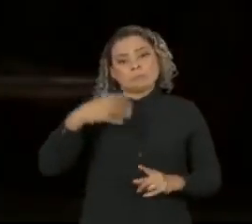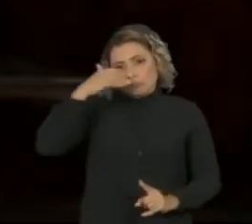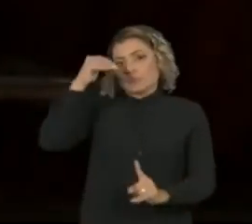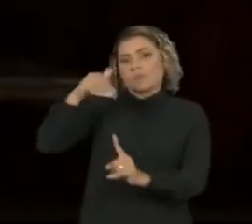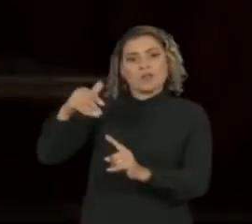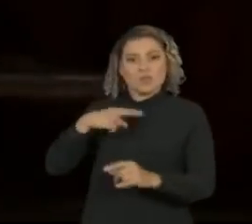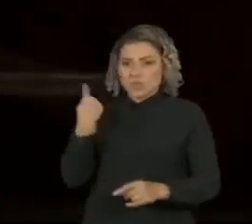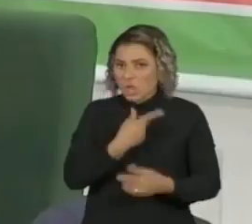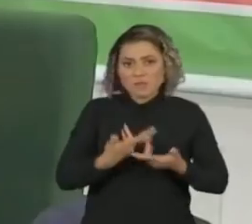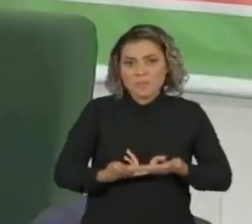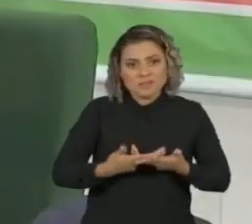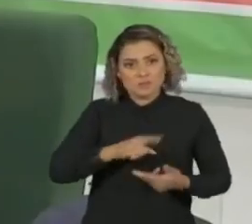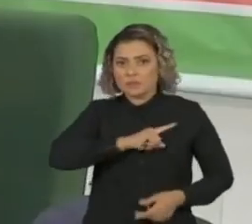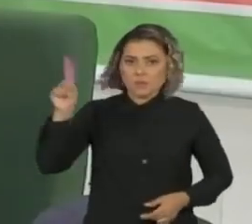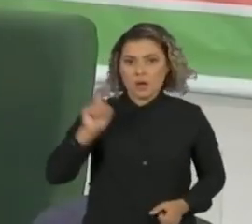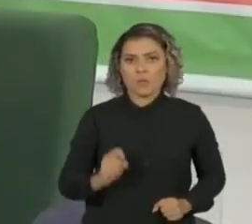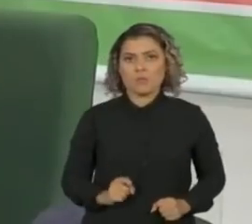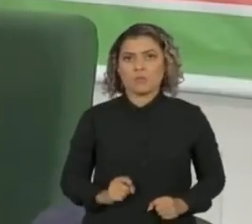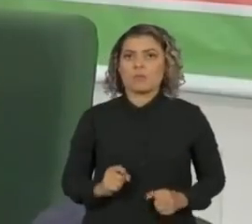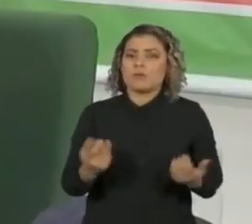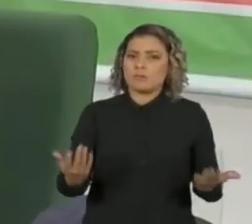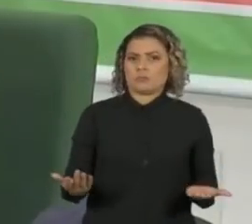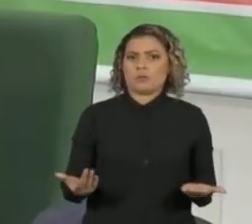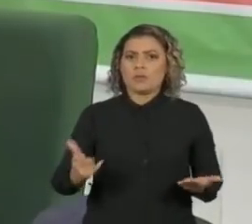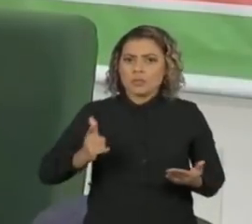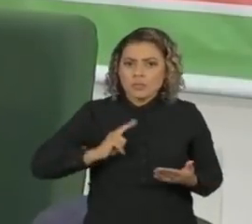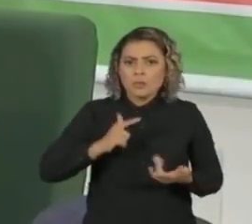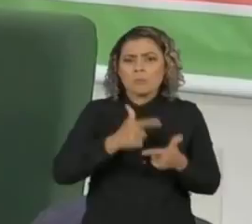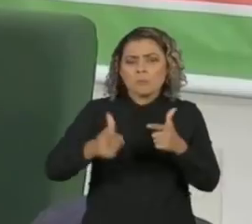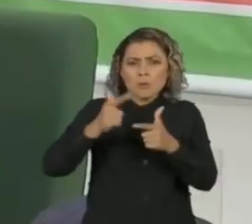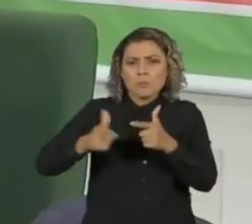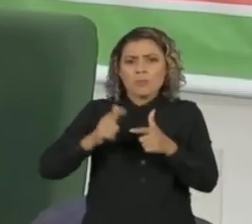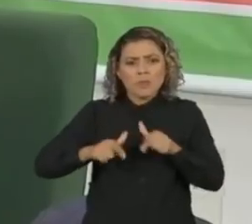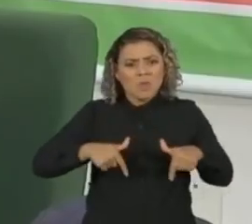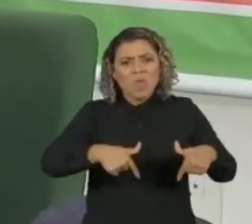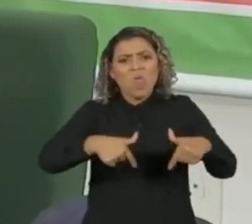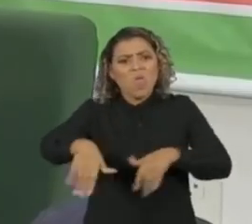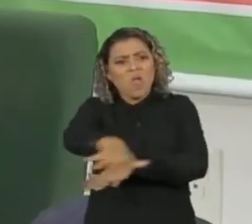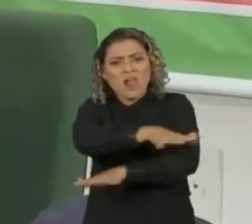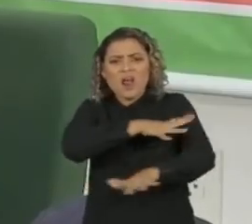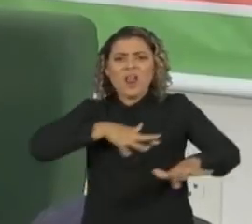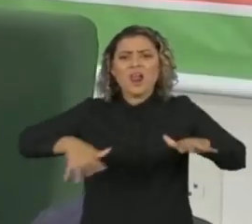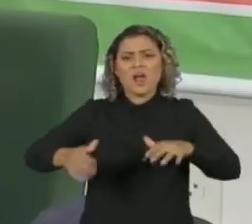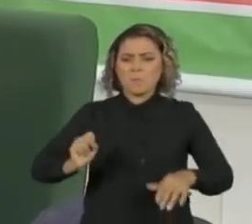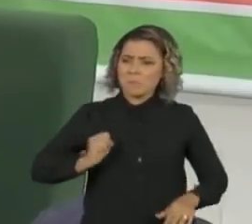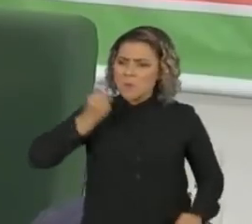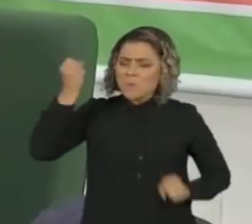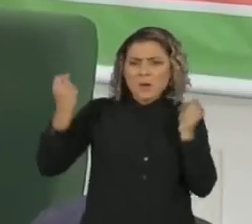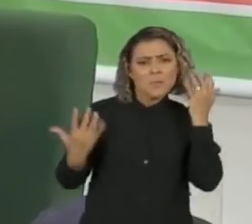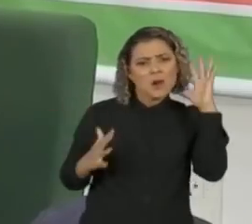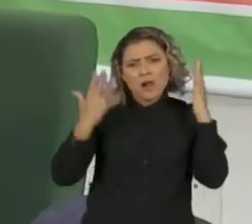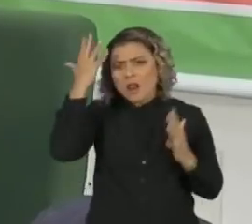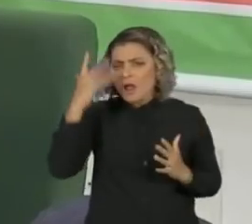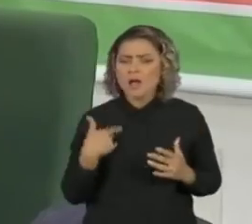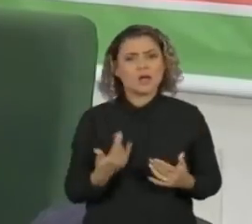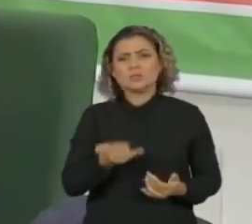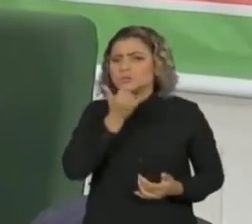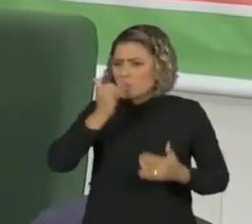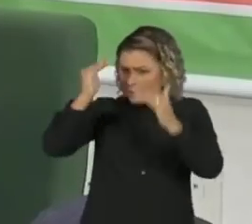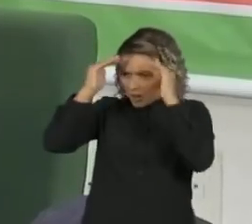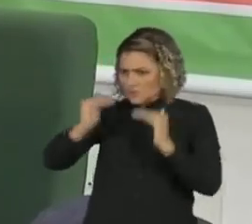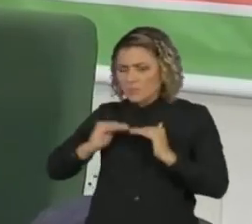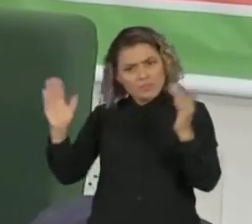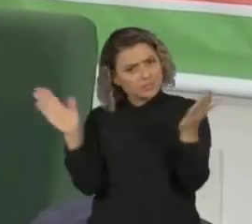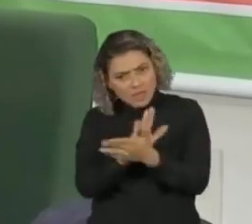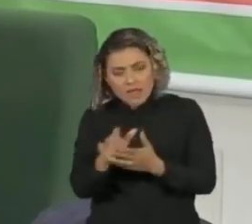haverá tolerância. Estão praticando crimes militares, condutas de motim, de revolta, atos de insubordinação,